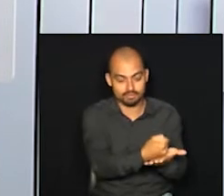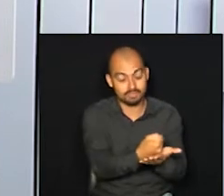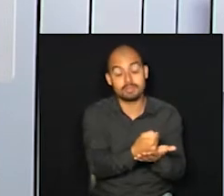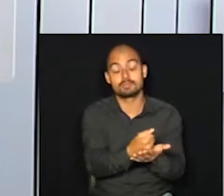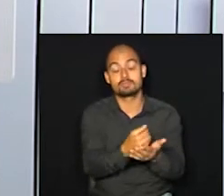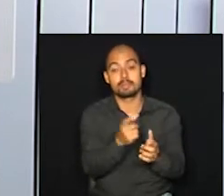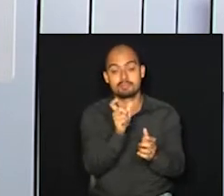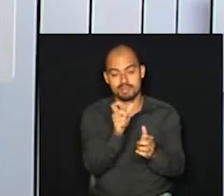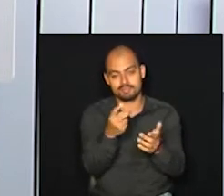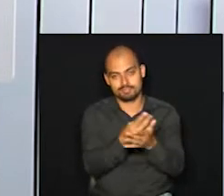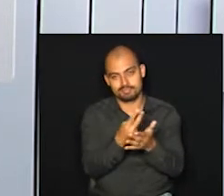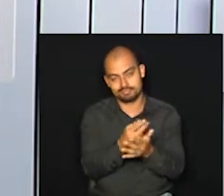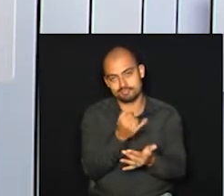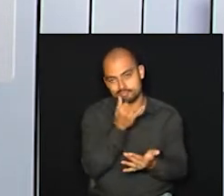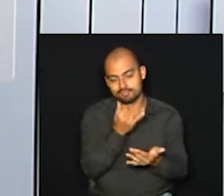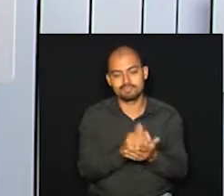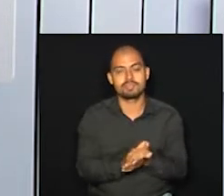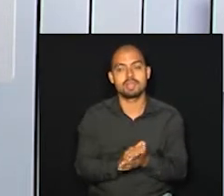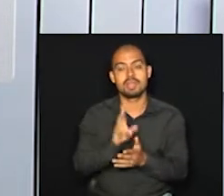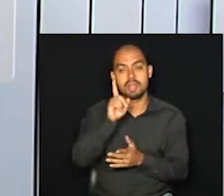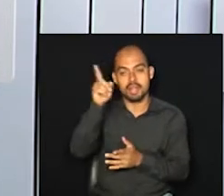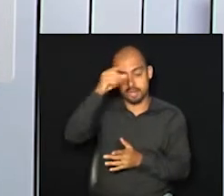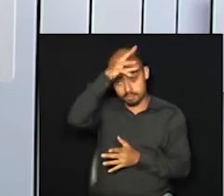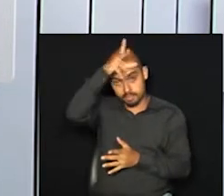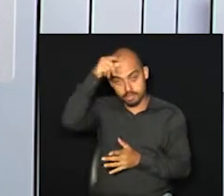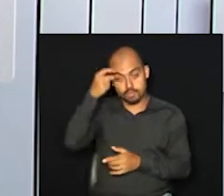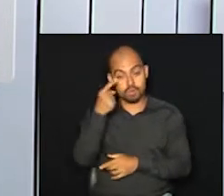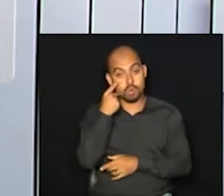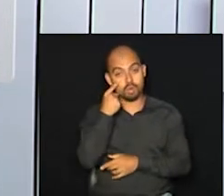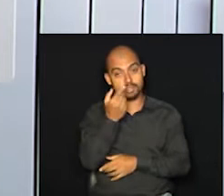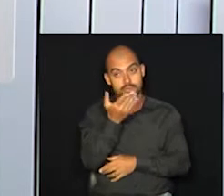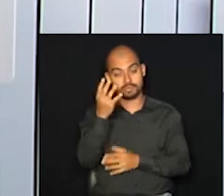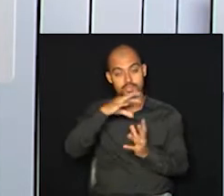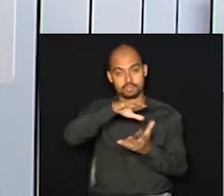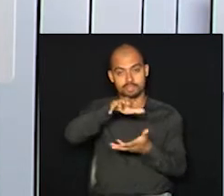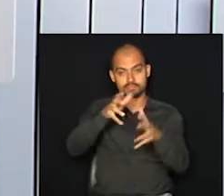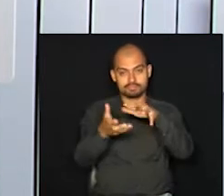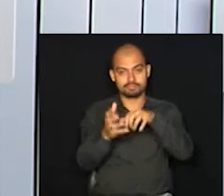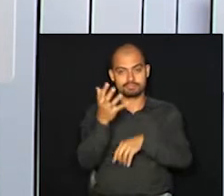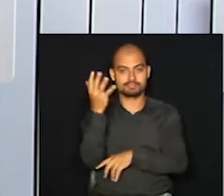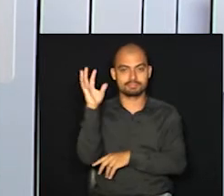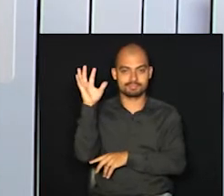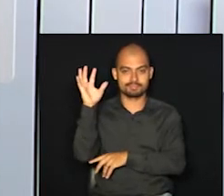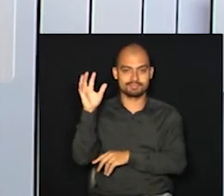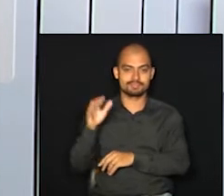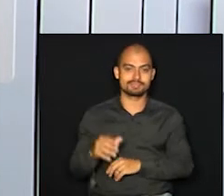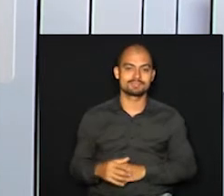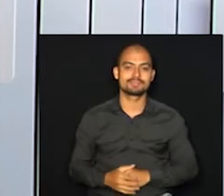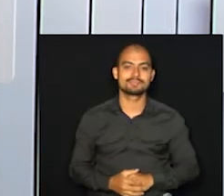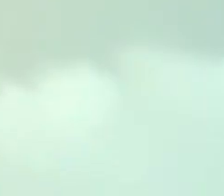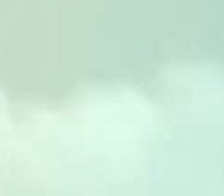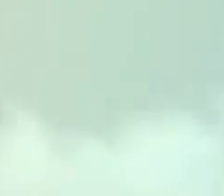resgates de animais lá no Pantanal. Confira agora no Giro Ambiental.